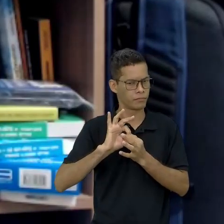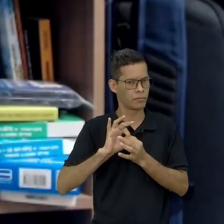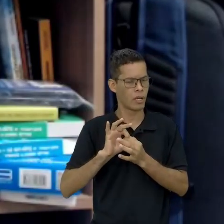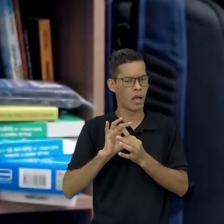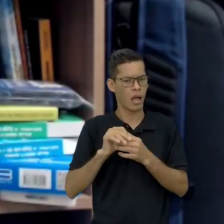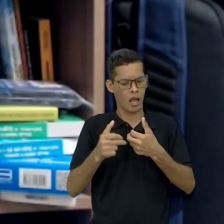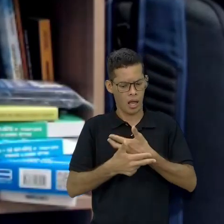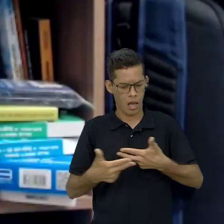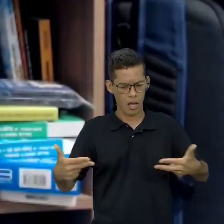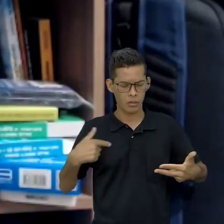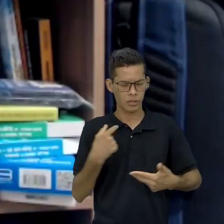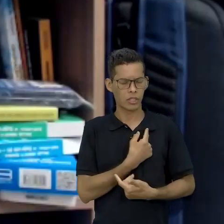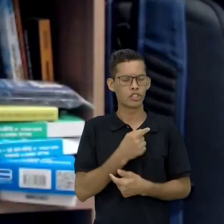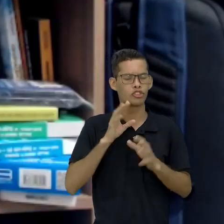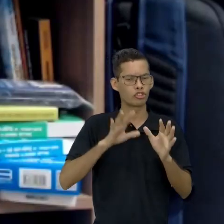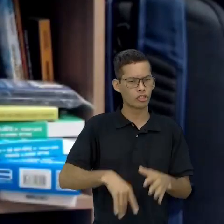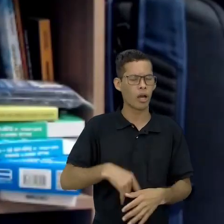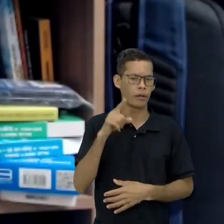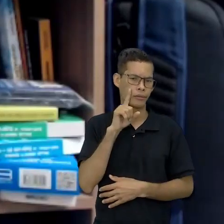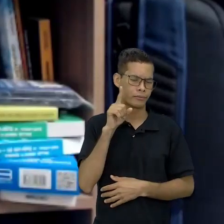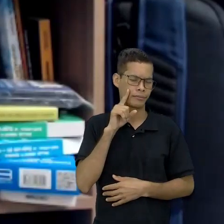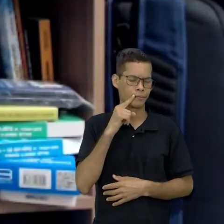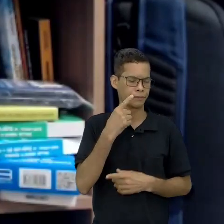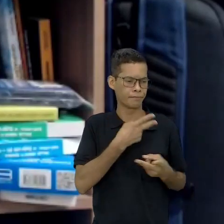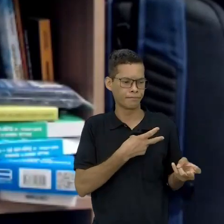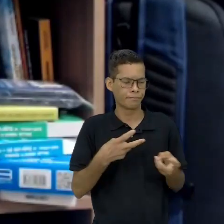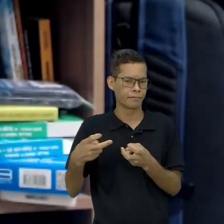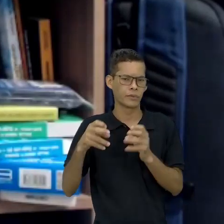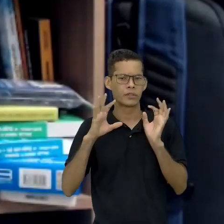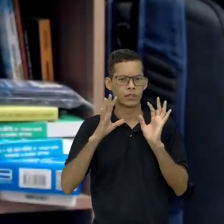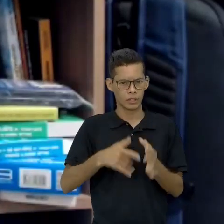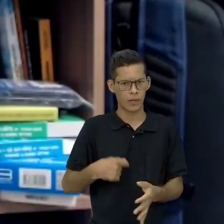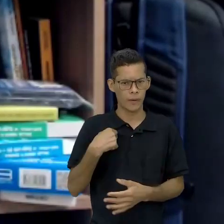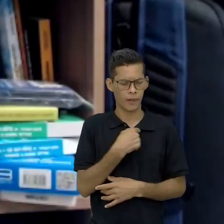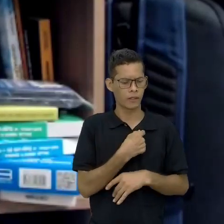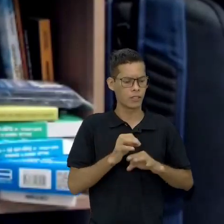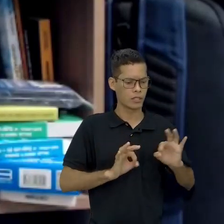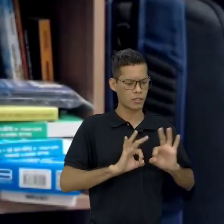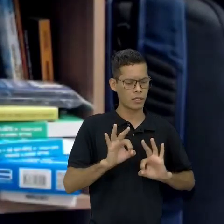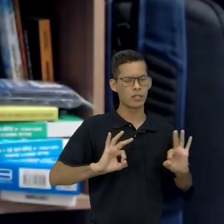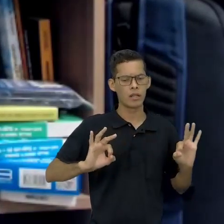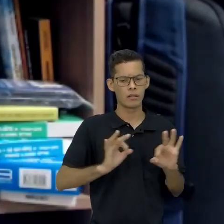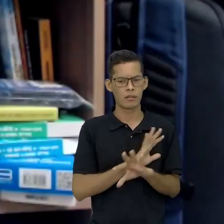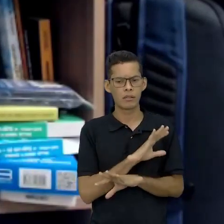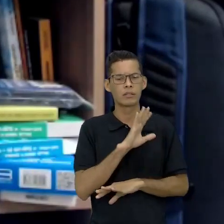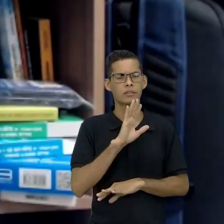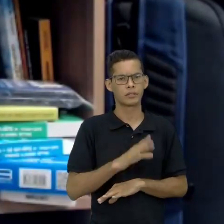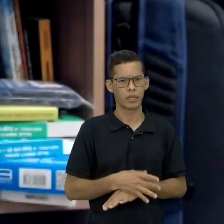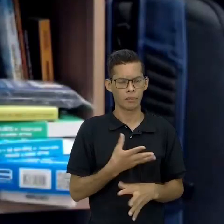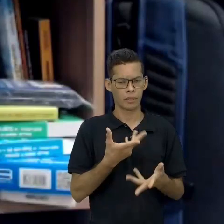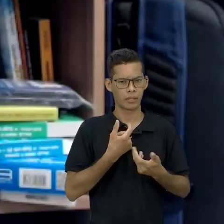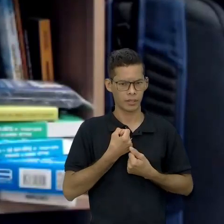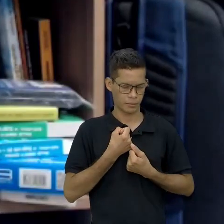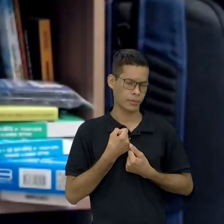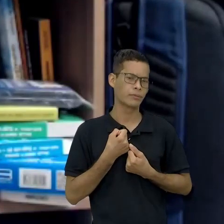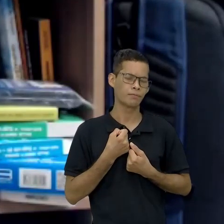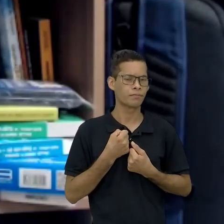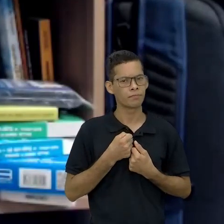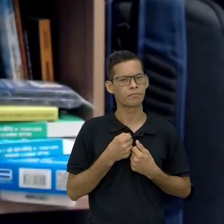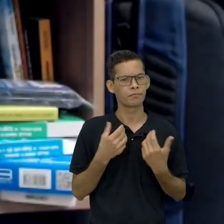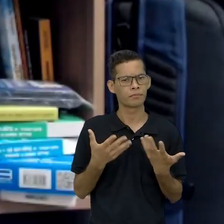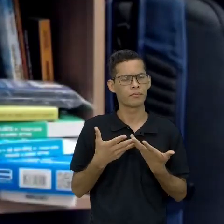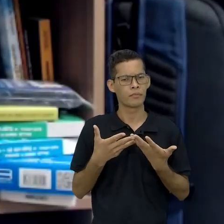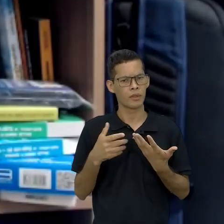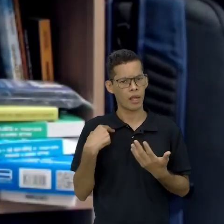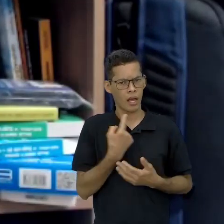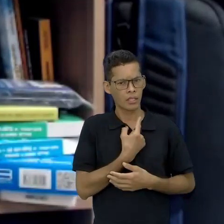nós já vivenciamos, àquilo que nós estamos preparados para receber, né? Então, muitas vezes a gente precisa